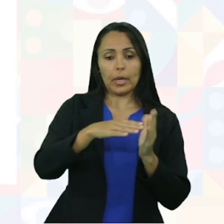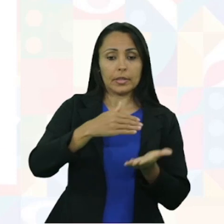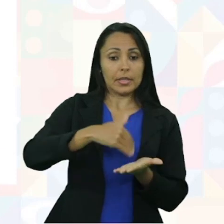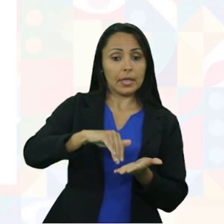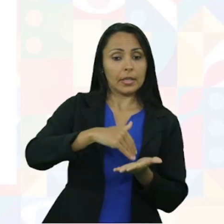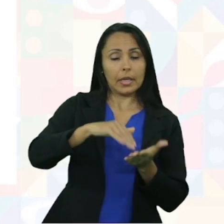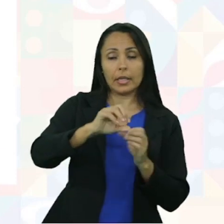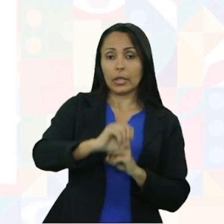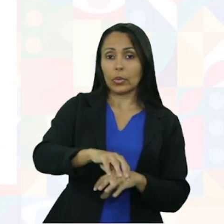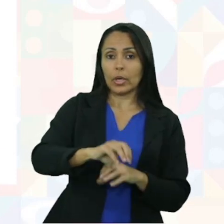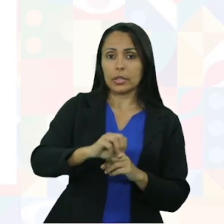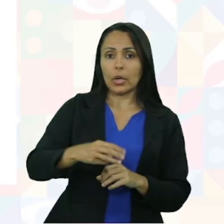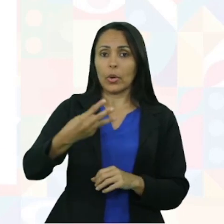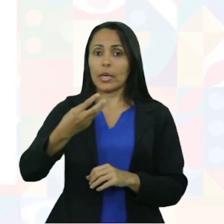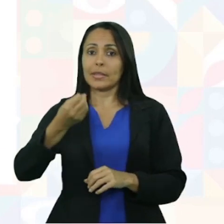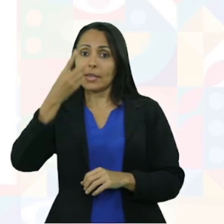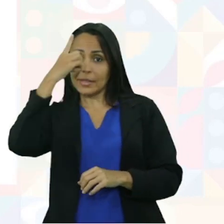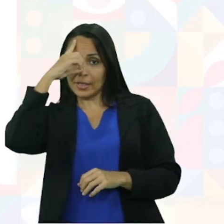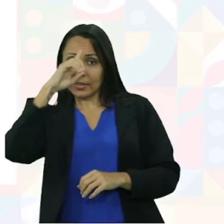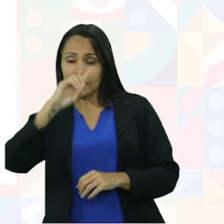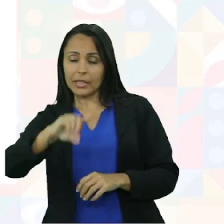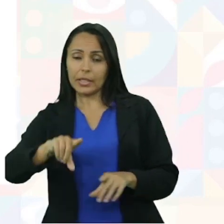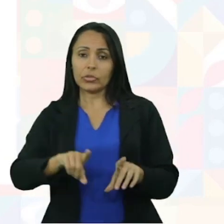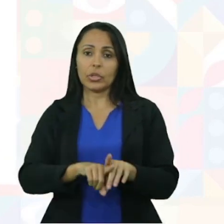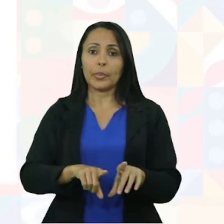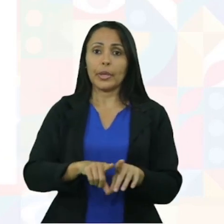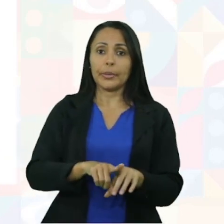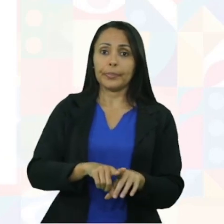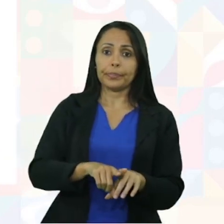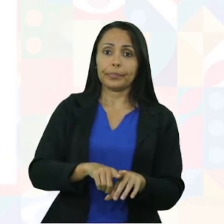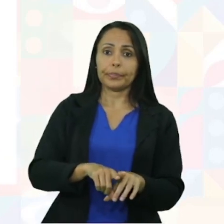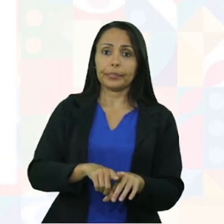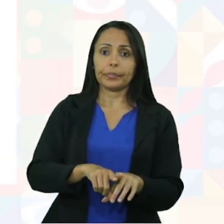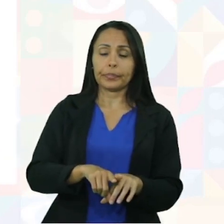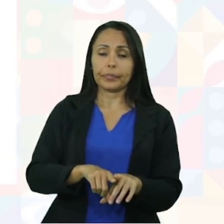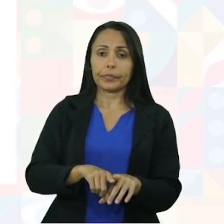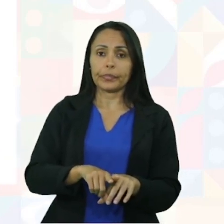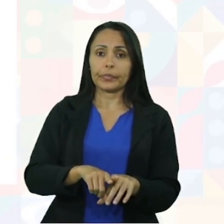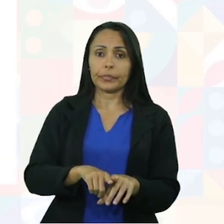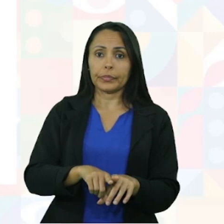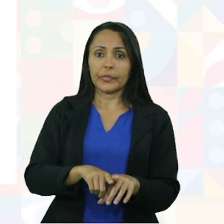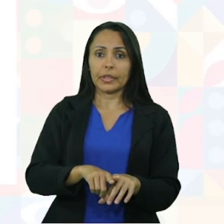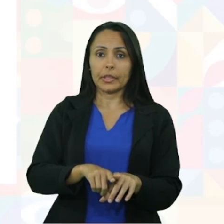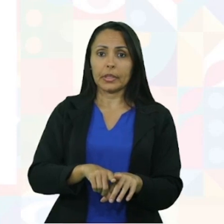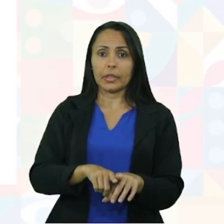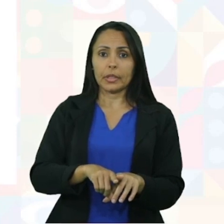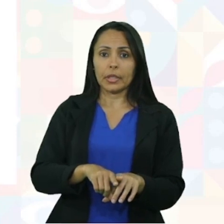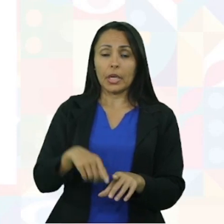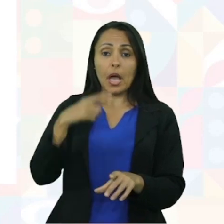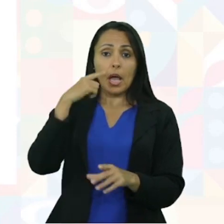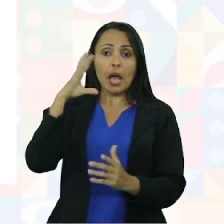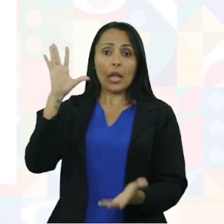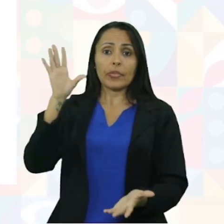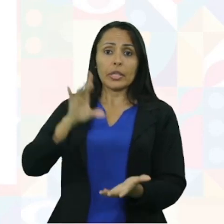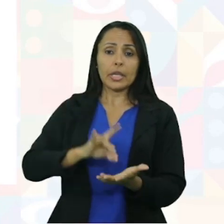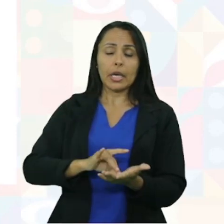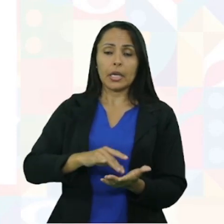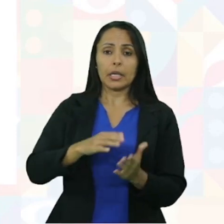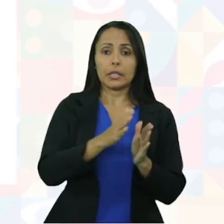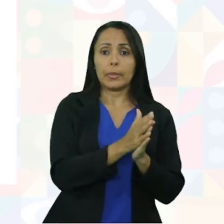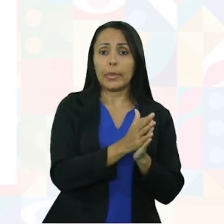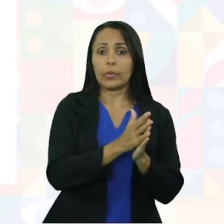30 dias para a unidade de prestação de contas, ou seja, a Secretaria de Educação, efetuar o procedimento necessário